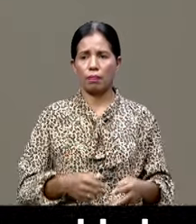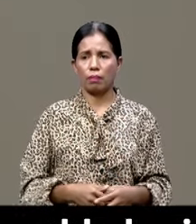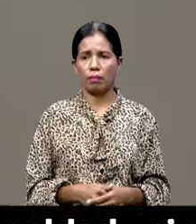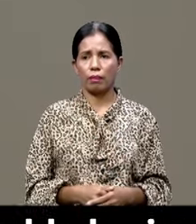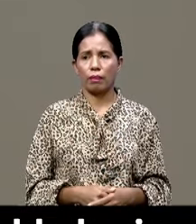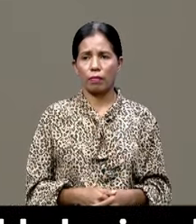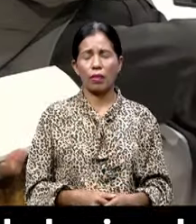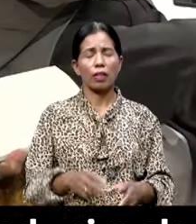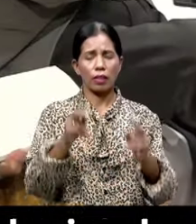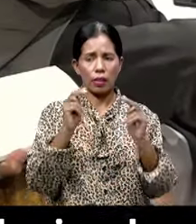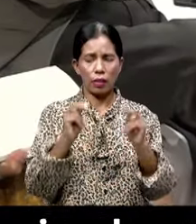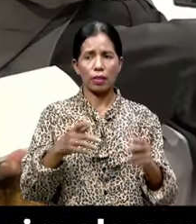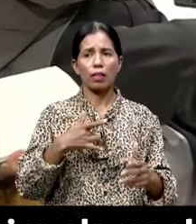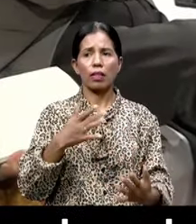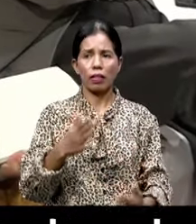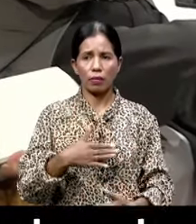Se aprecia.